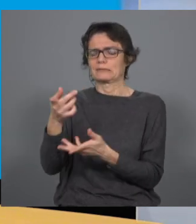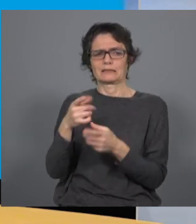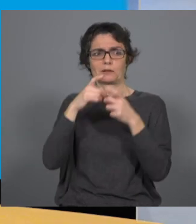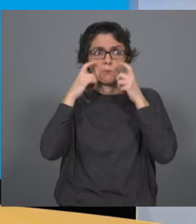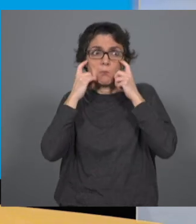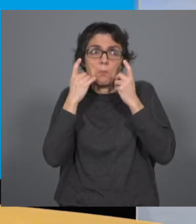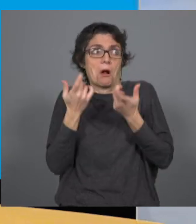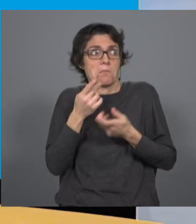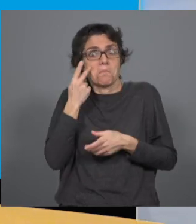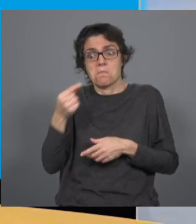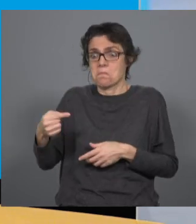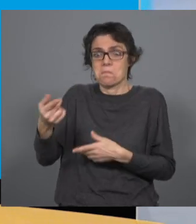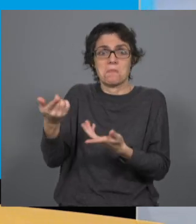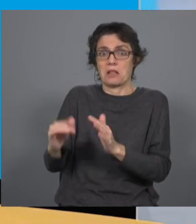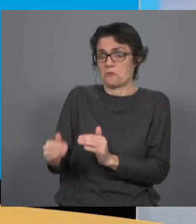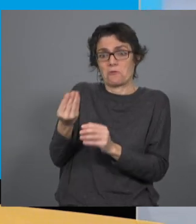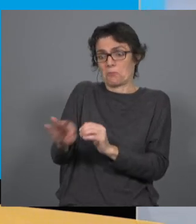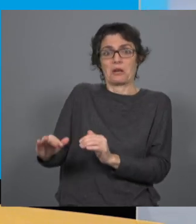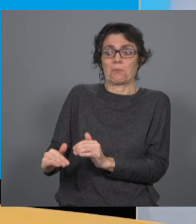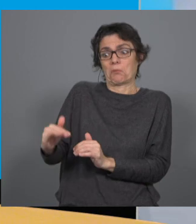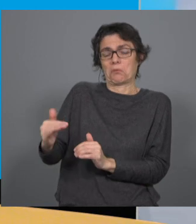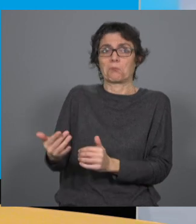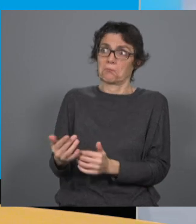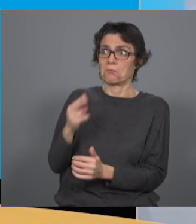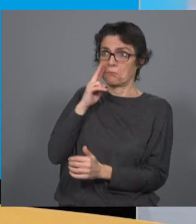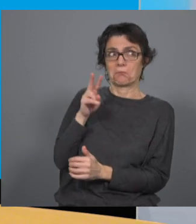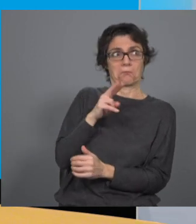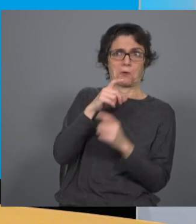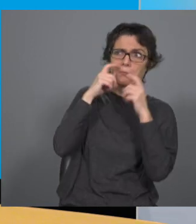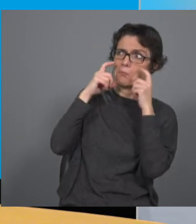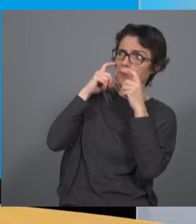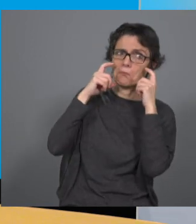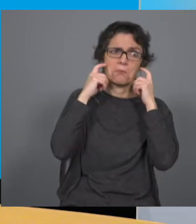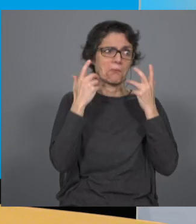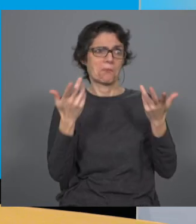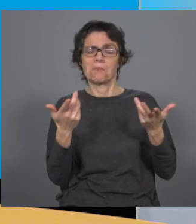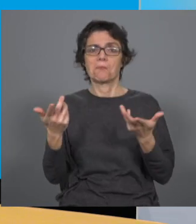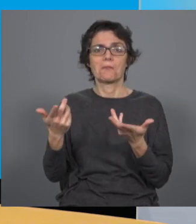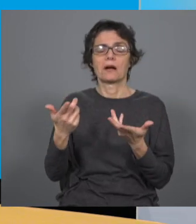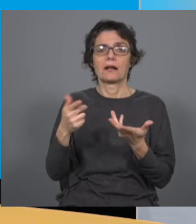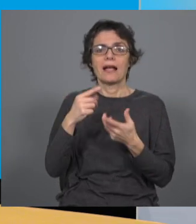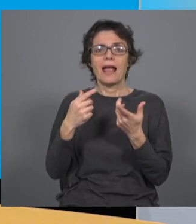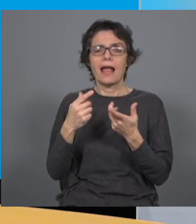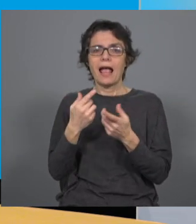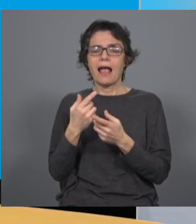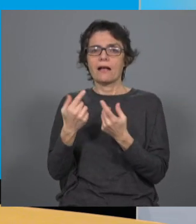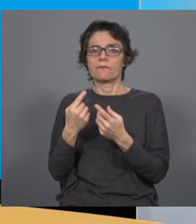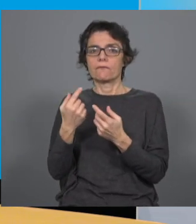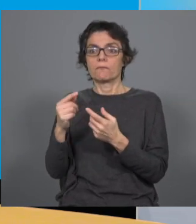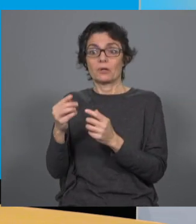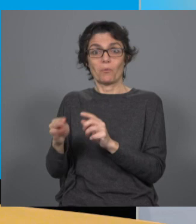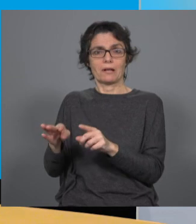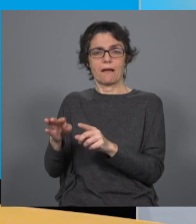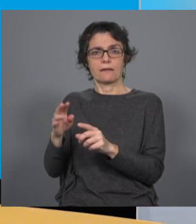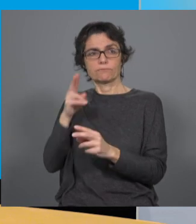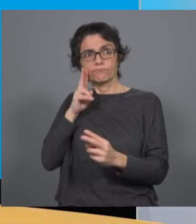vida, estão nos seus primeiros anos de vida e não terem acesso realmente às expressões do rosto,